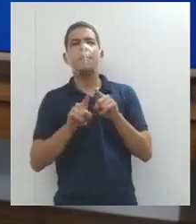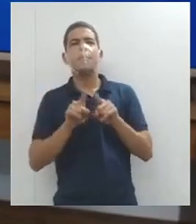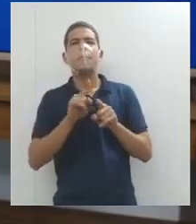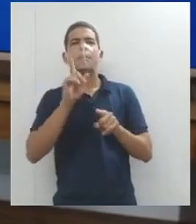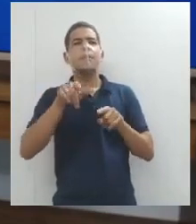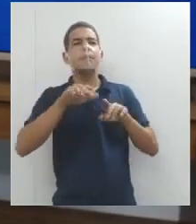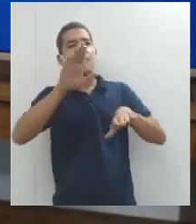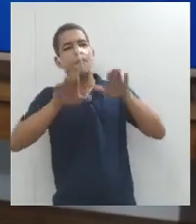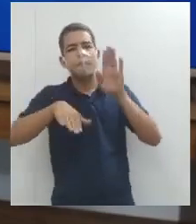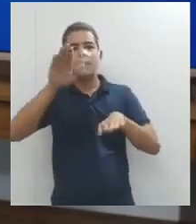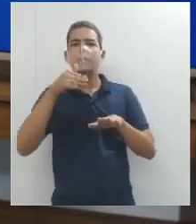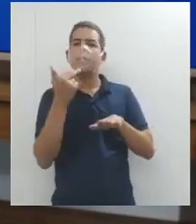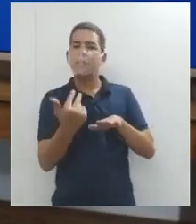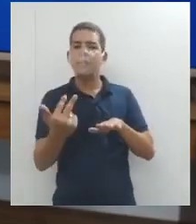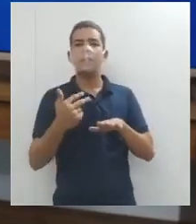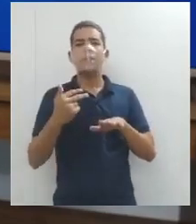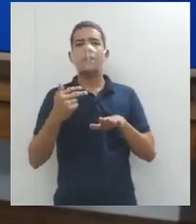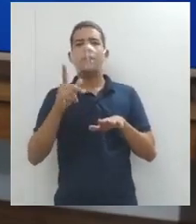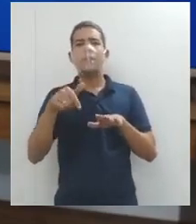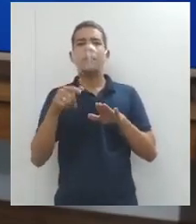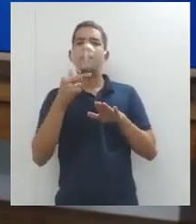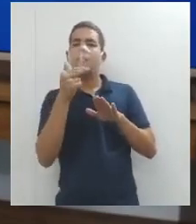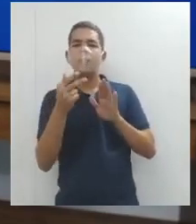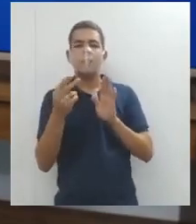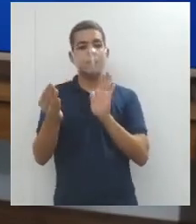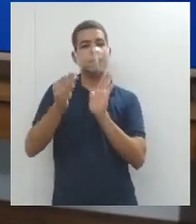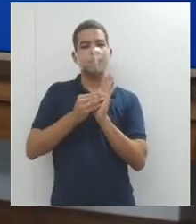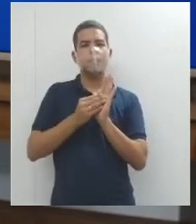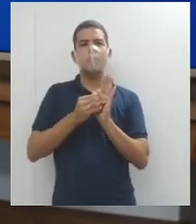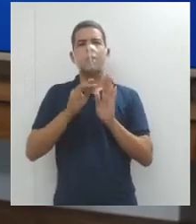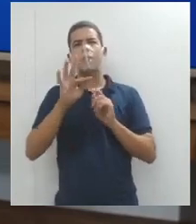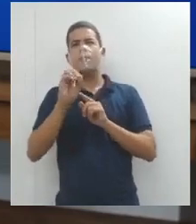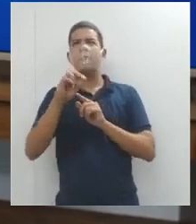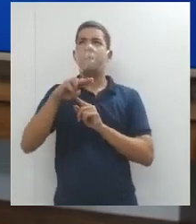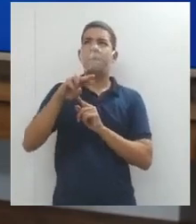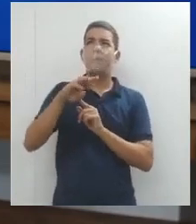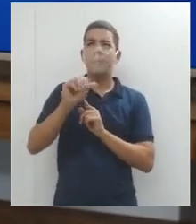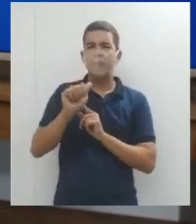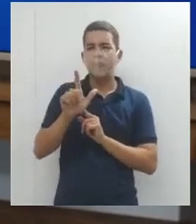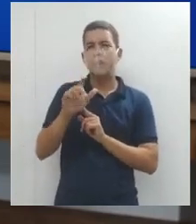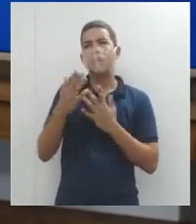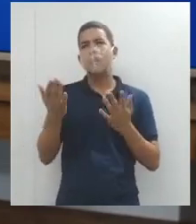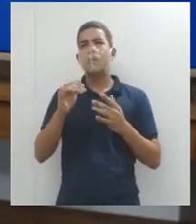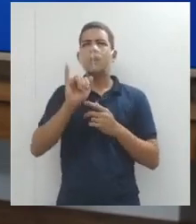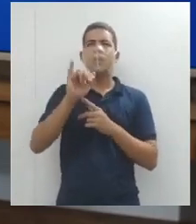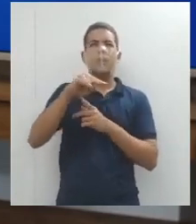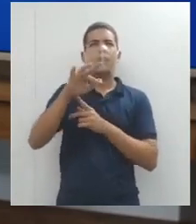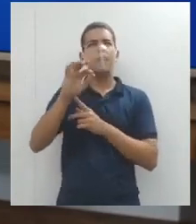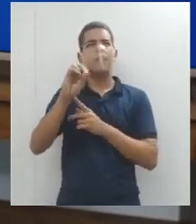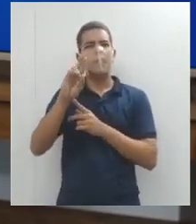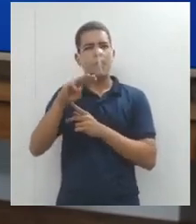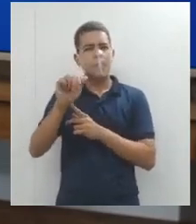nós usamos o registro da língua, formal ou informal, de acordo com a situação